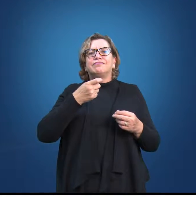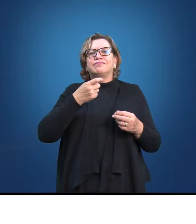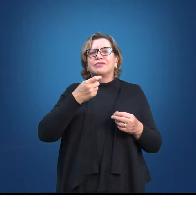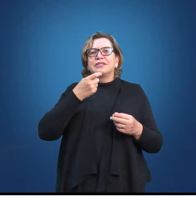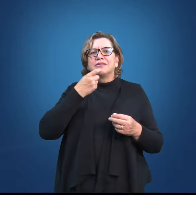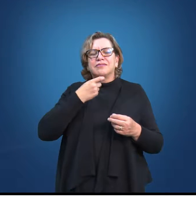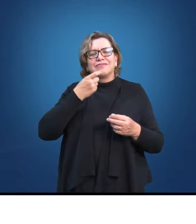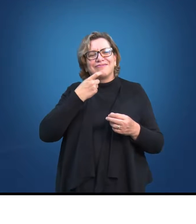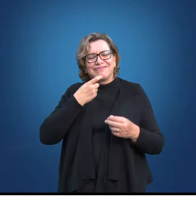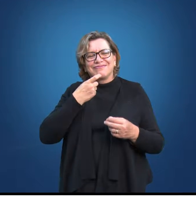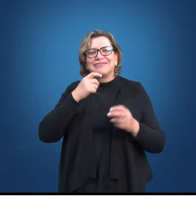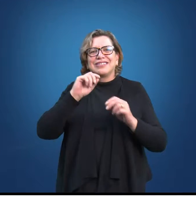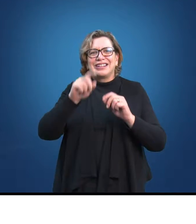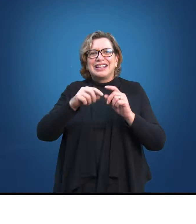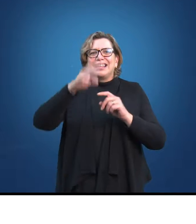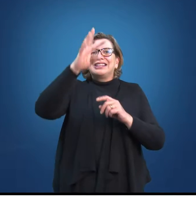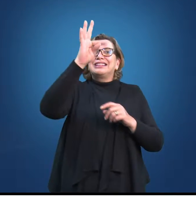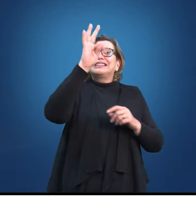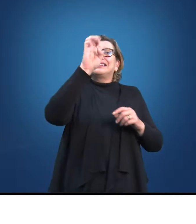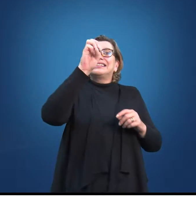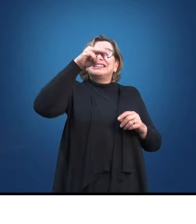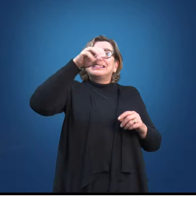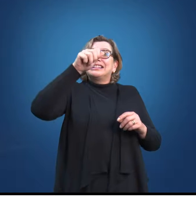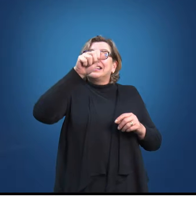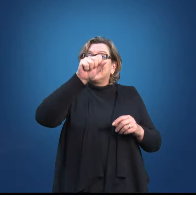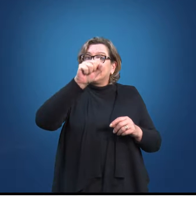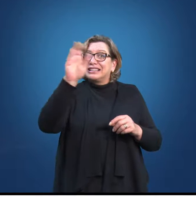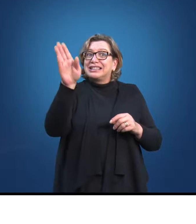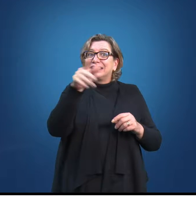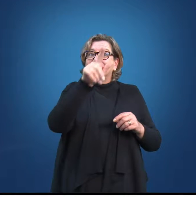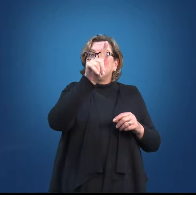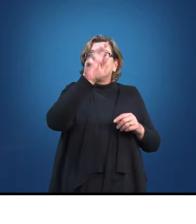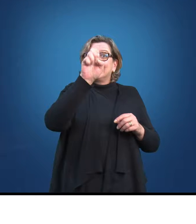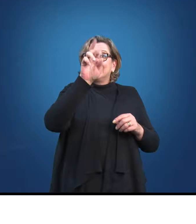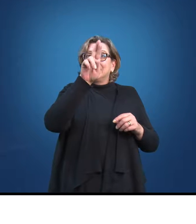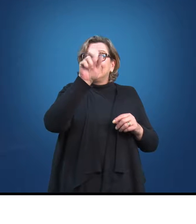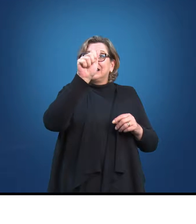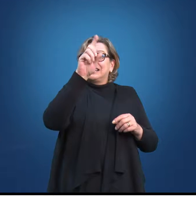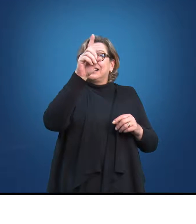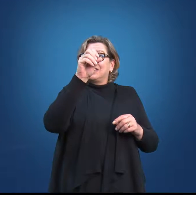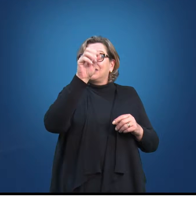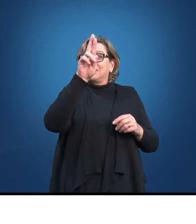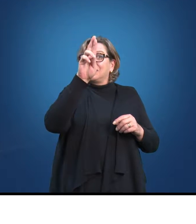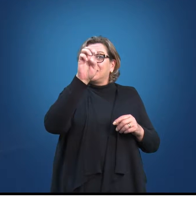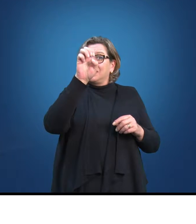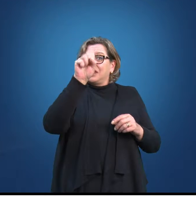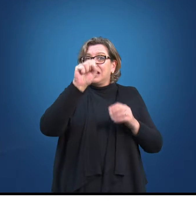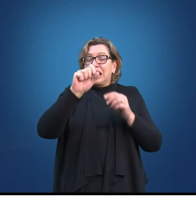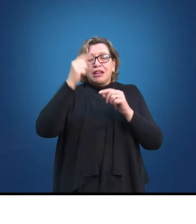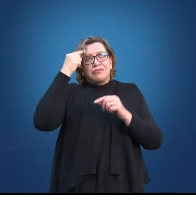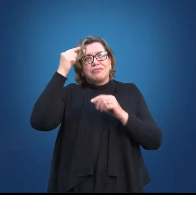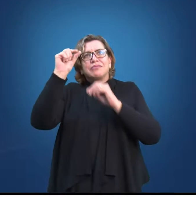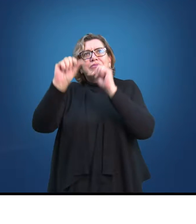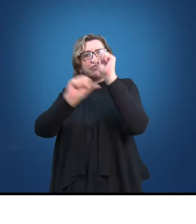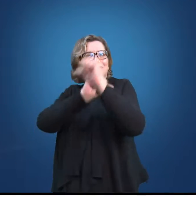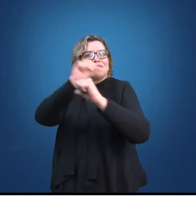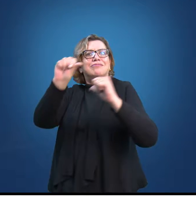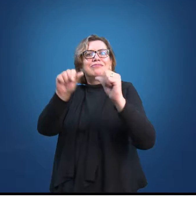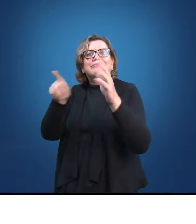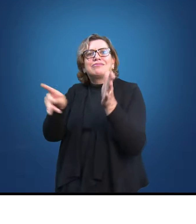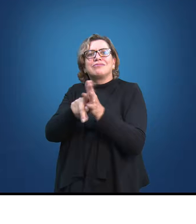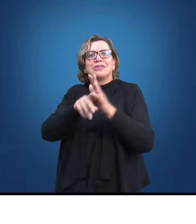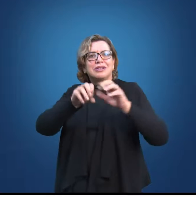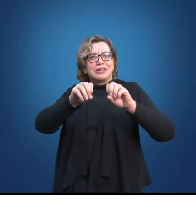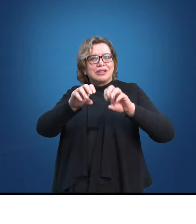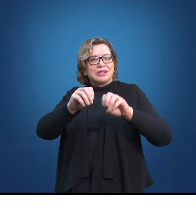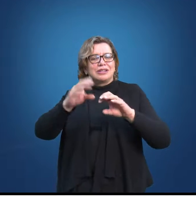sistemas geradores, porém, eles fizeram uma transposição para o ensino de ciências, né? Para que, como Paulo